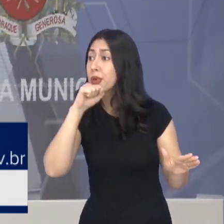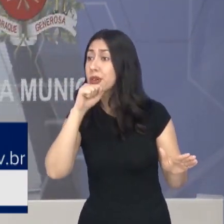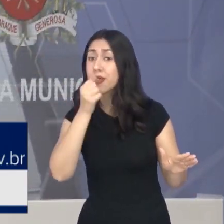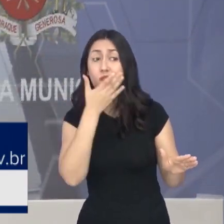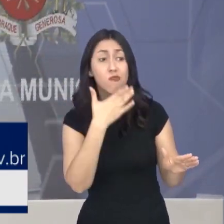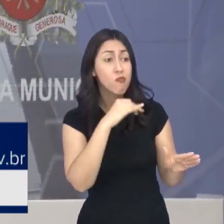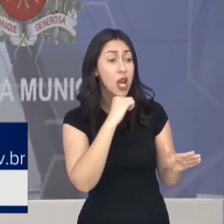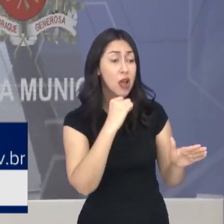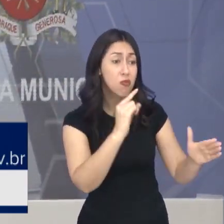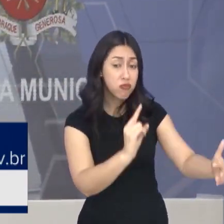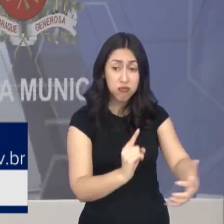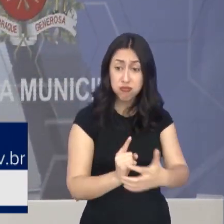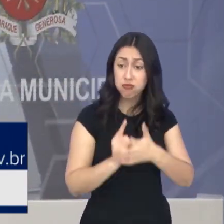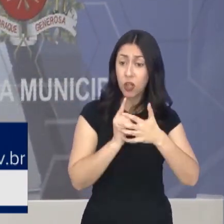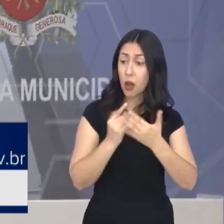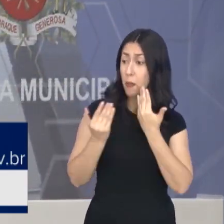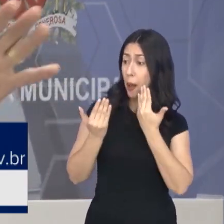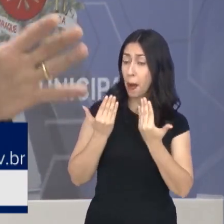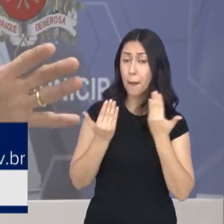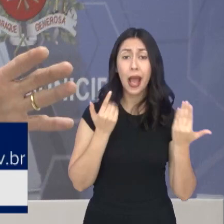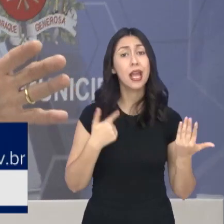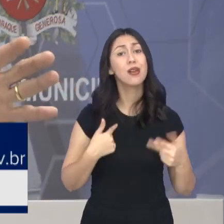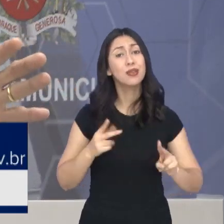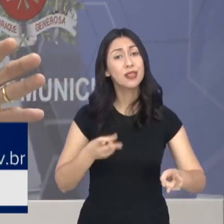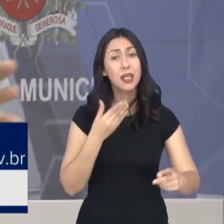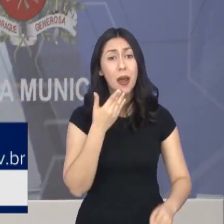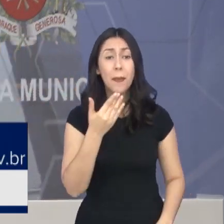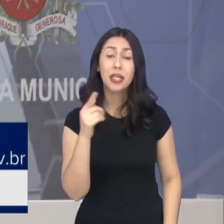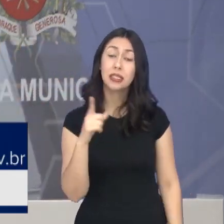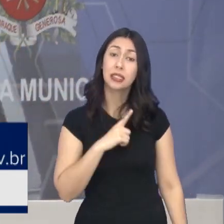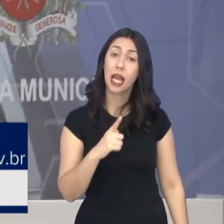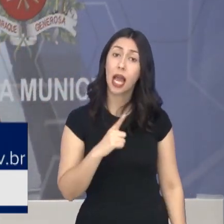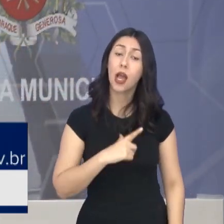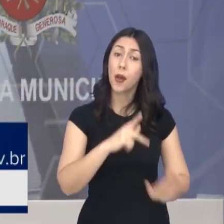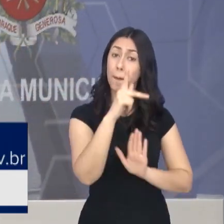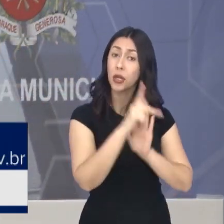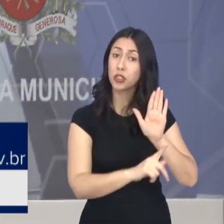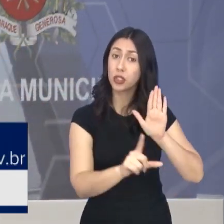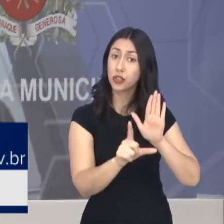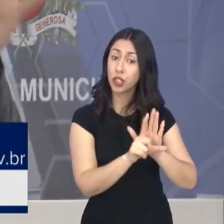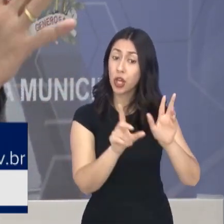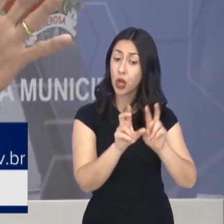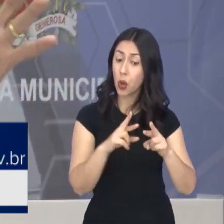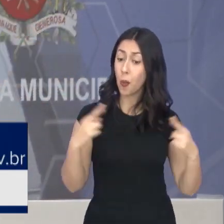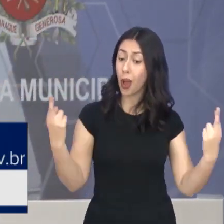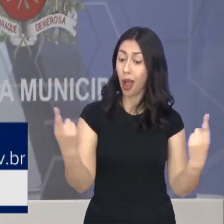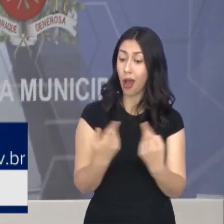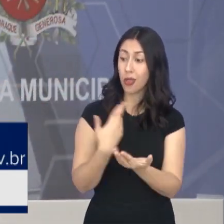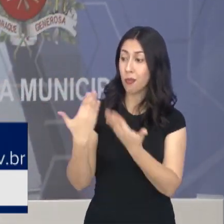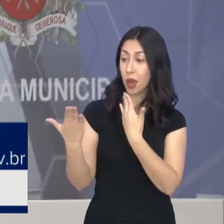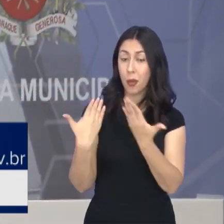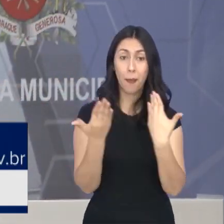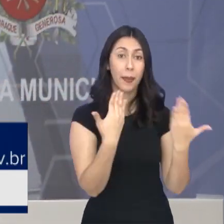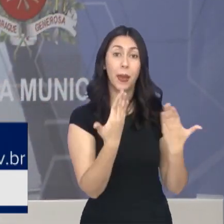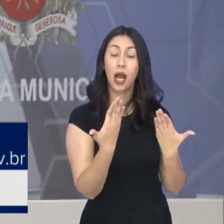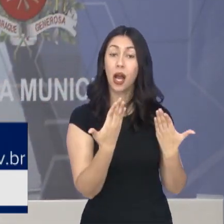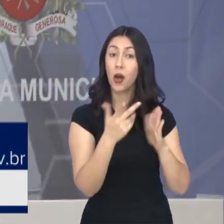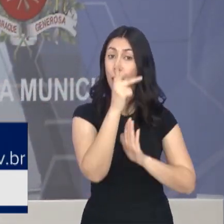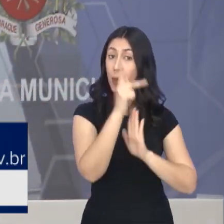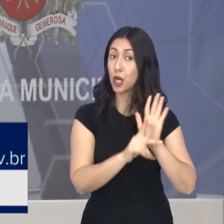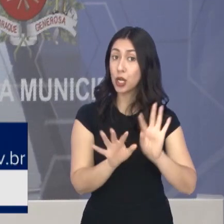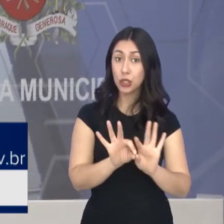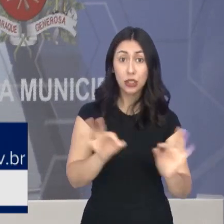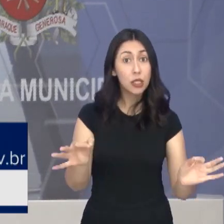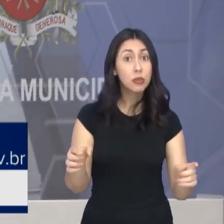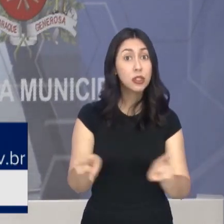Eu peço isso sempre que eu venho no microfone. Temos um projeto de lei que é roda de conversa, ao mesmo tempo que é um projeto muito simples, ele